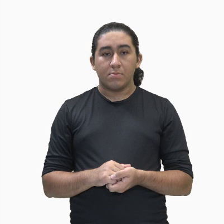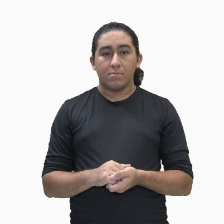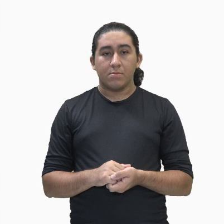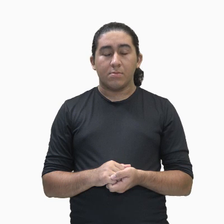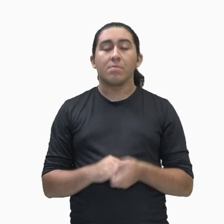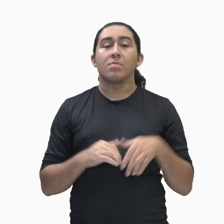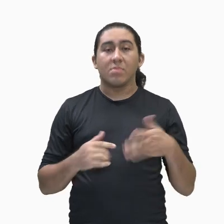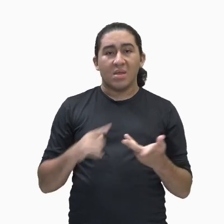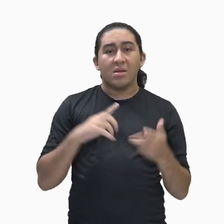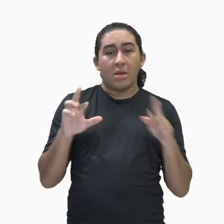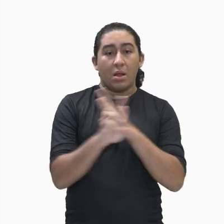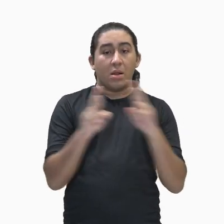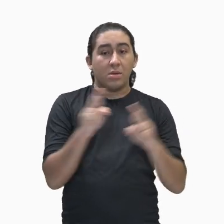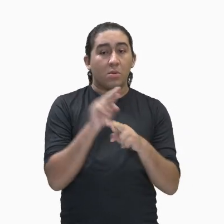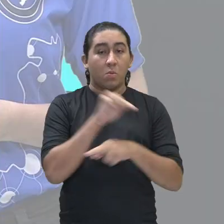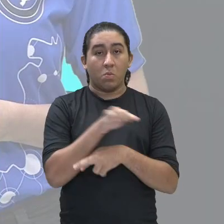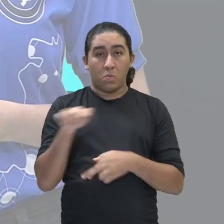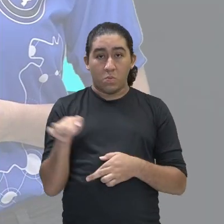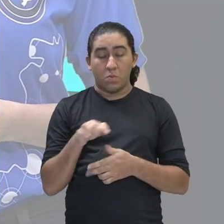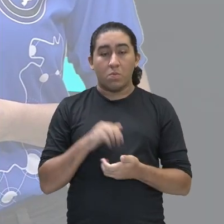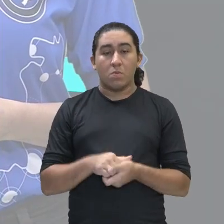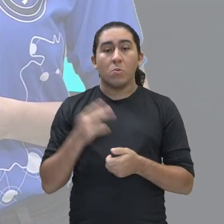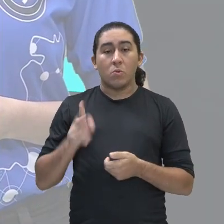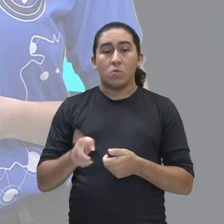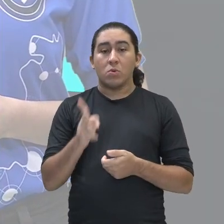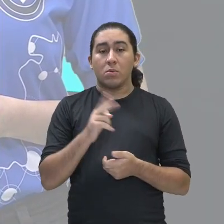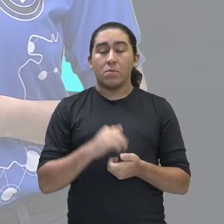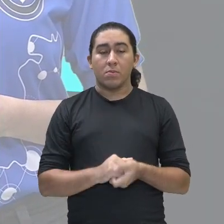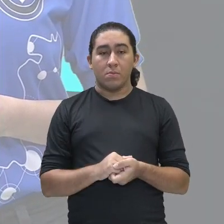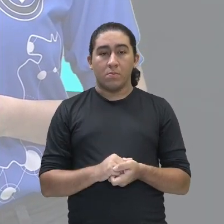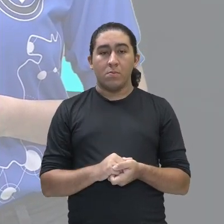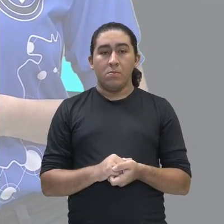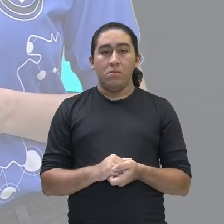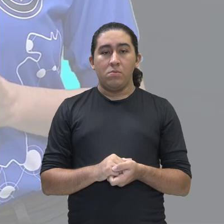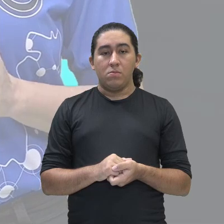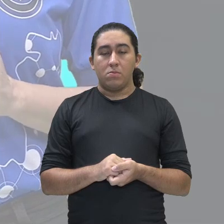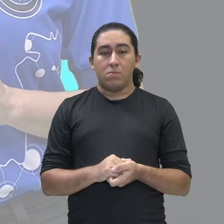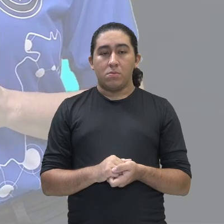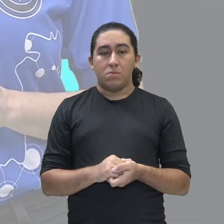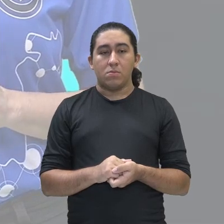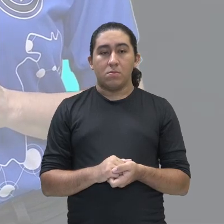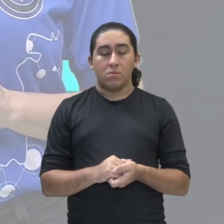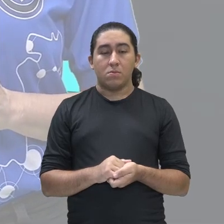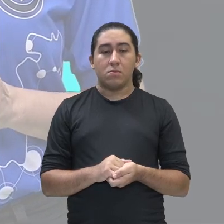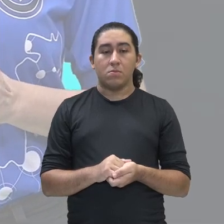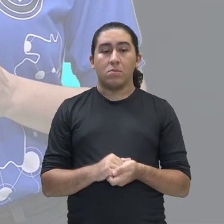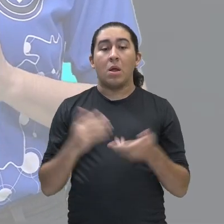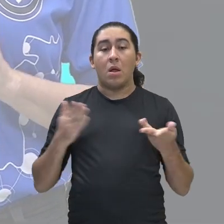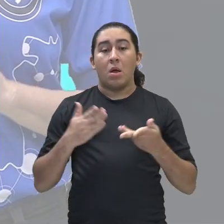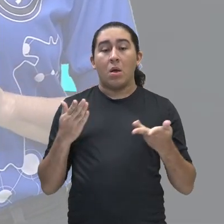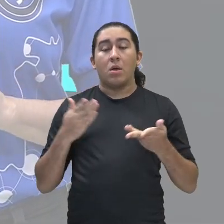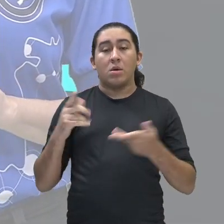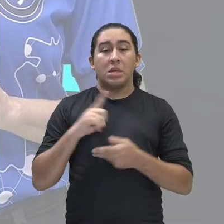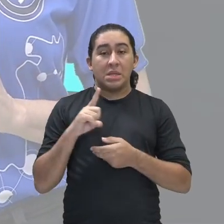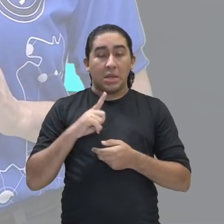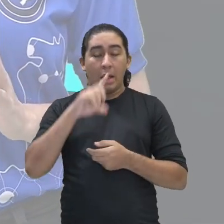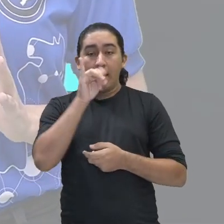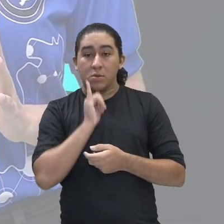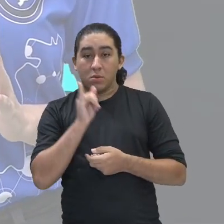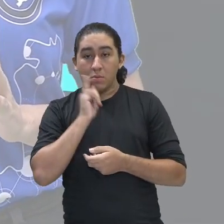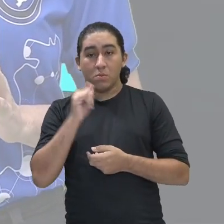nephew. Nephew. Então, esse PH é como se fosse um F, nephew. Nephew.